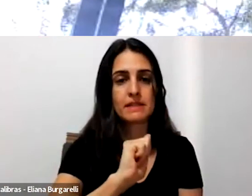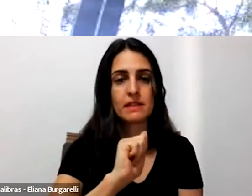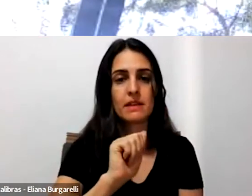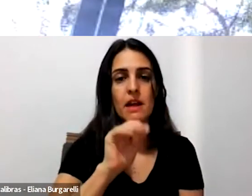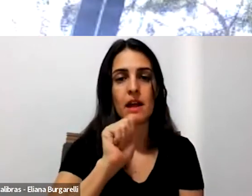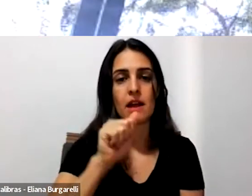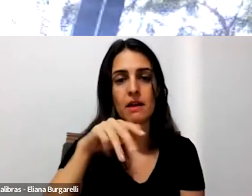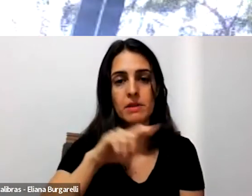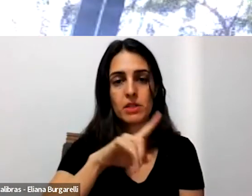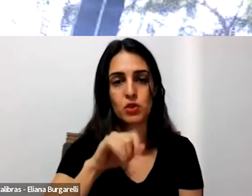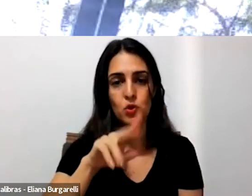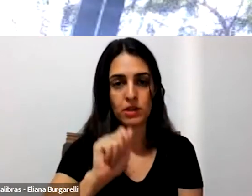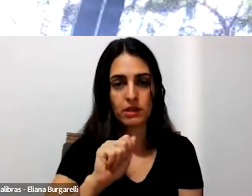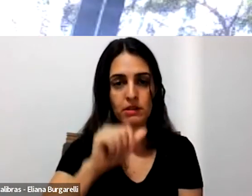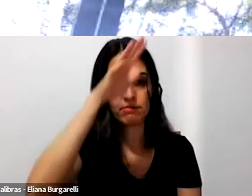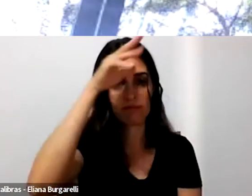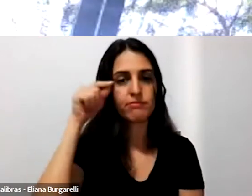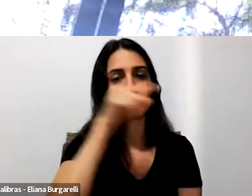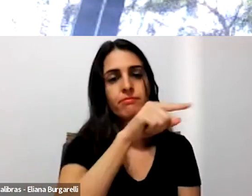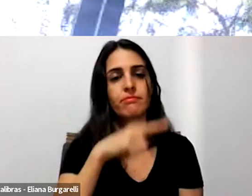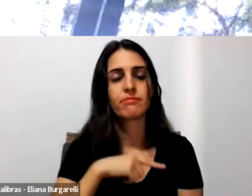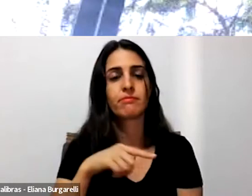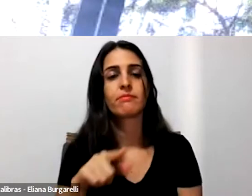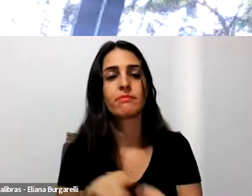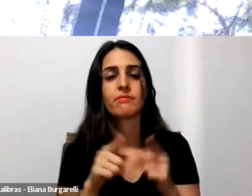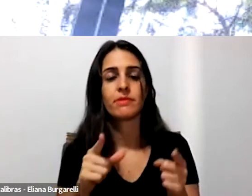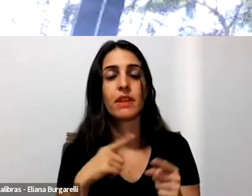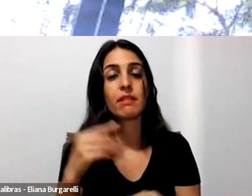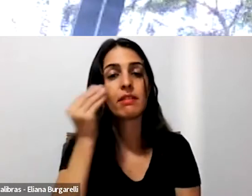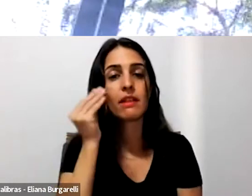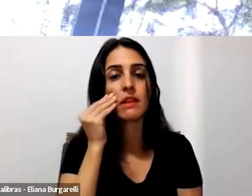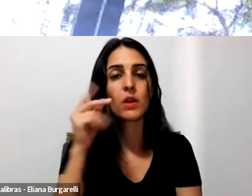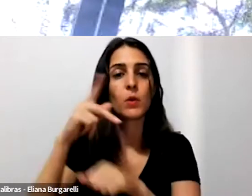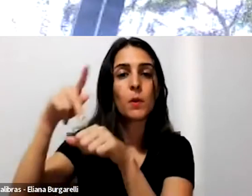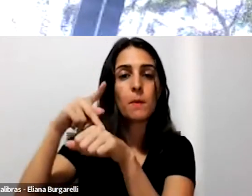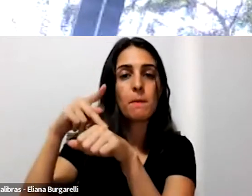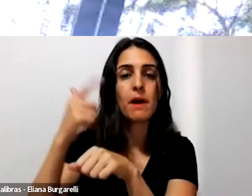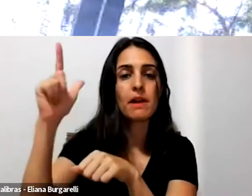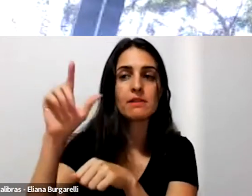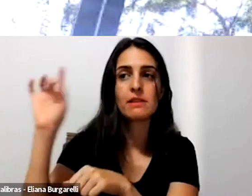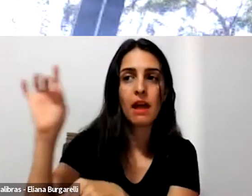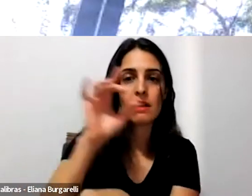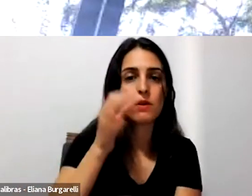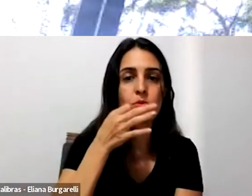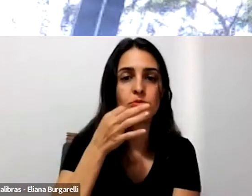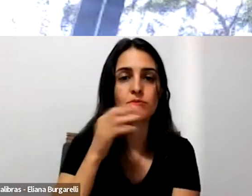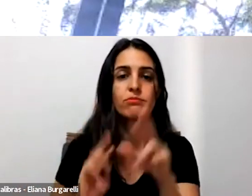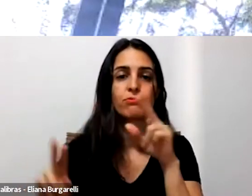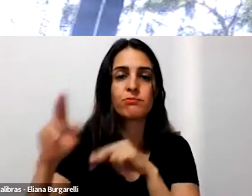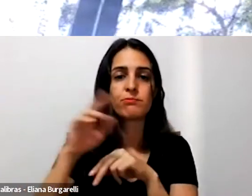tem diversas redes que unem a sociedade civil brasileira com a sociedade civil dos outros